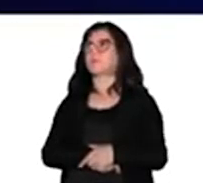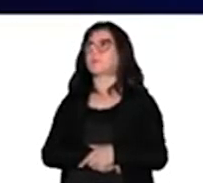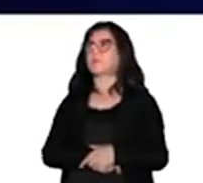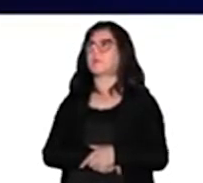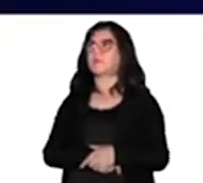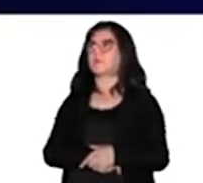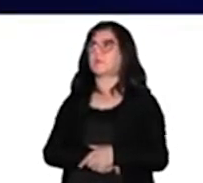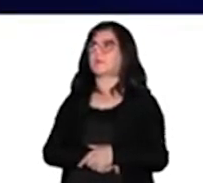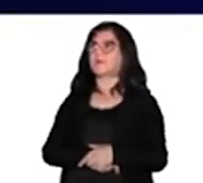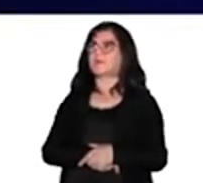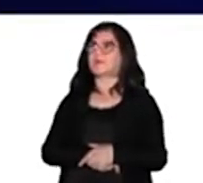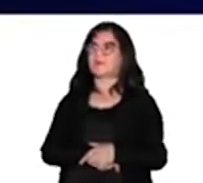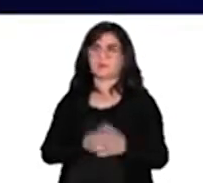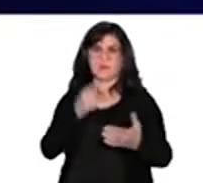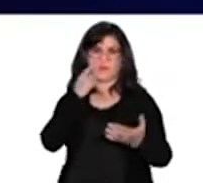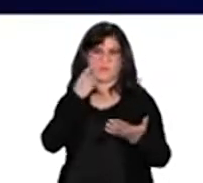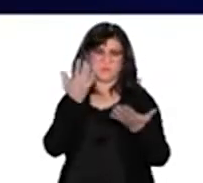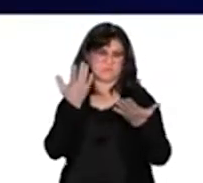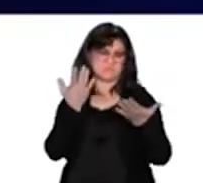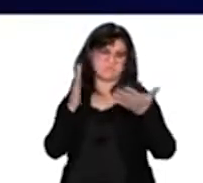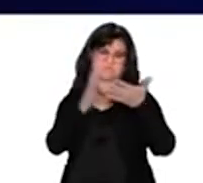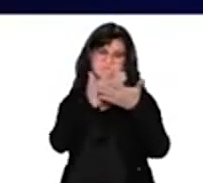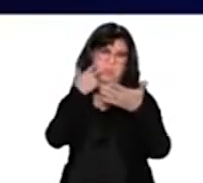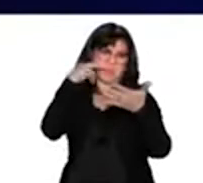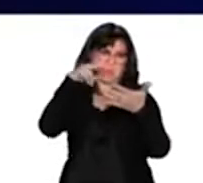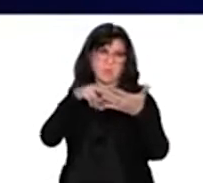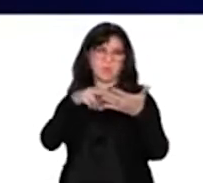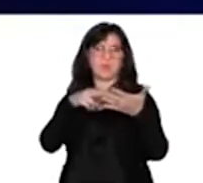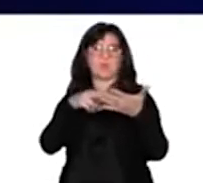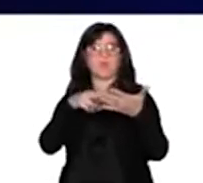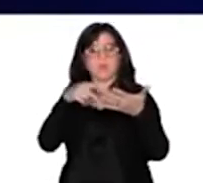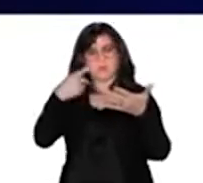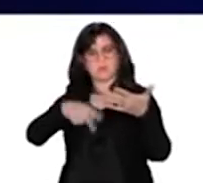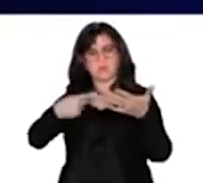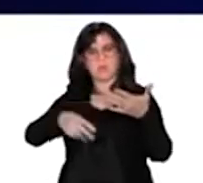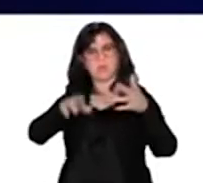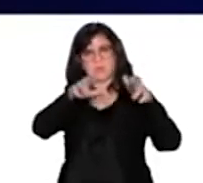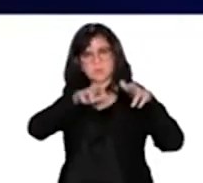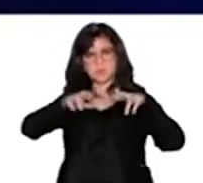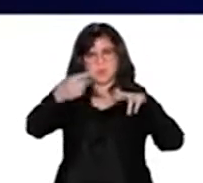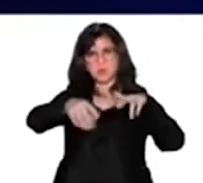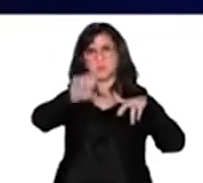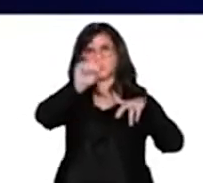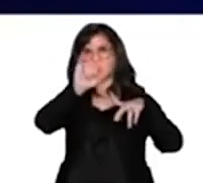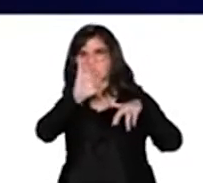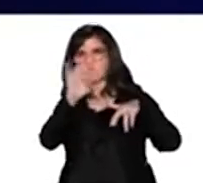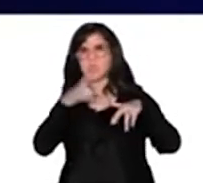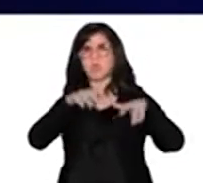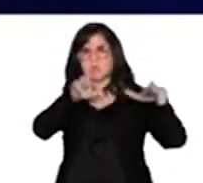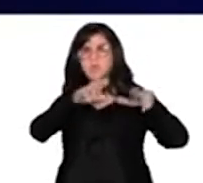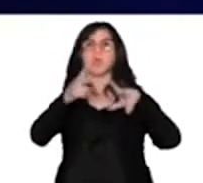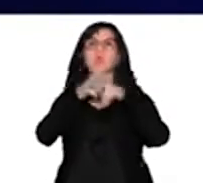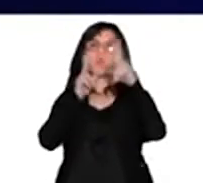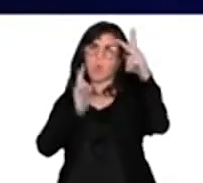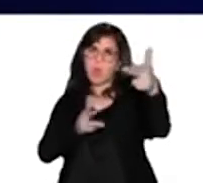Pegar minha colinha aqui. Então, a suíte regional para violino solo é do mesmo compositor, do Josias Costa,